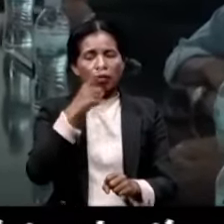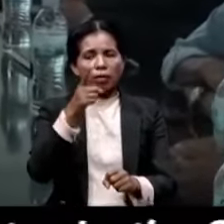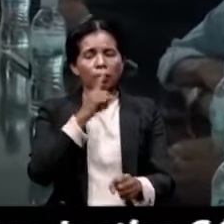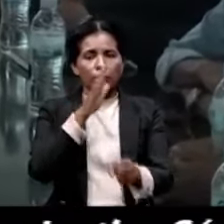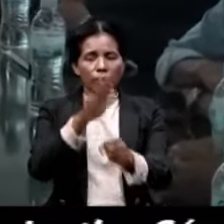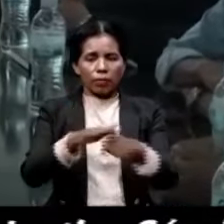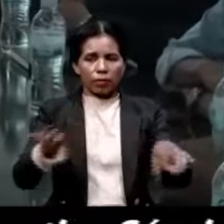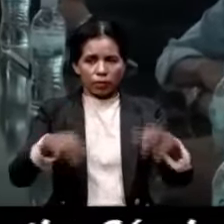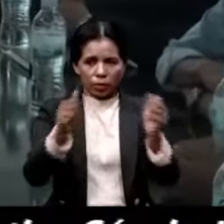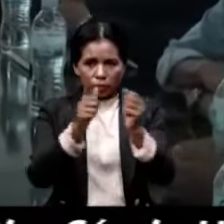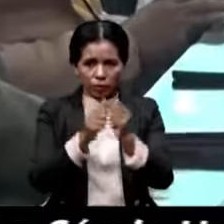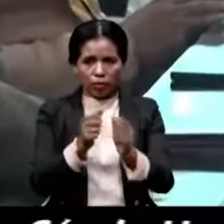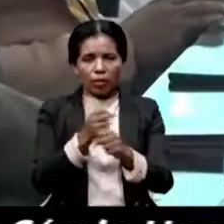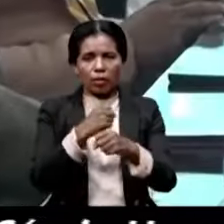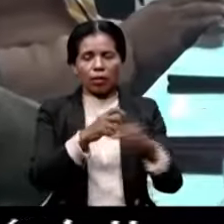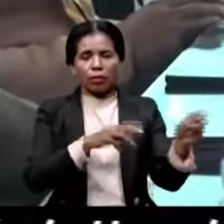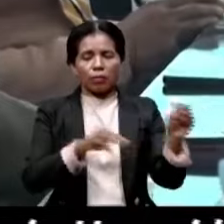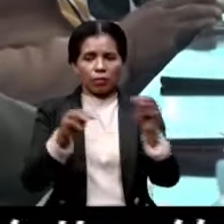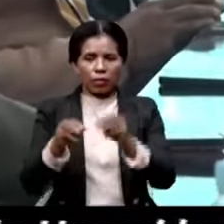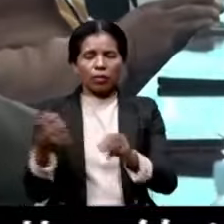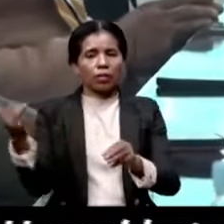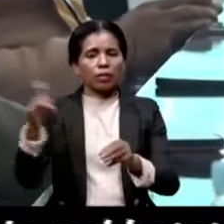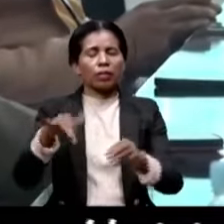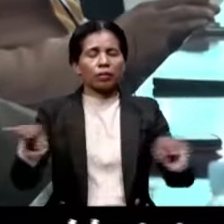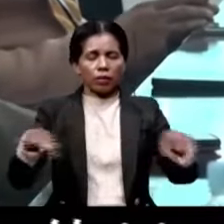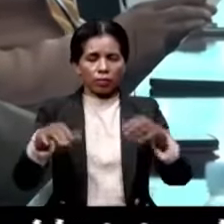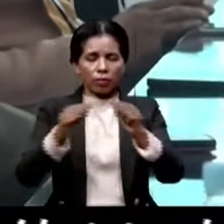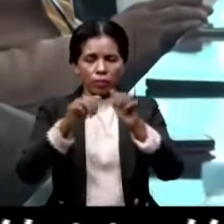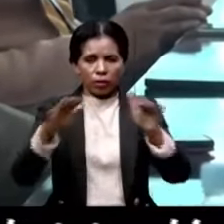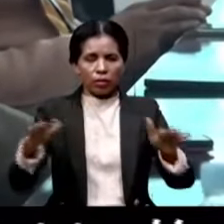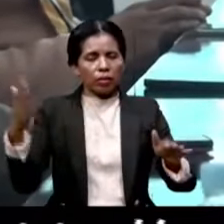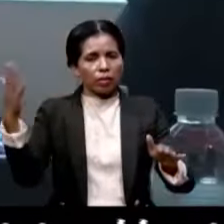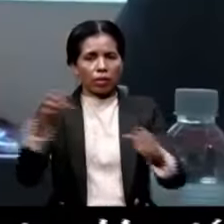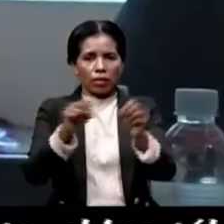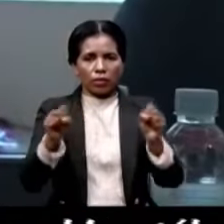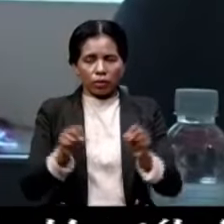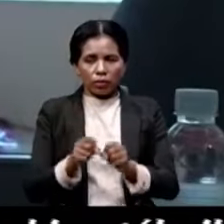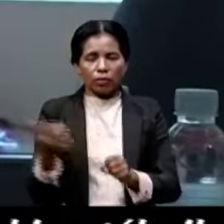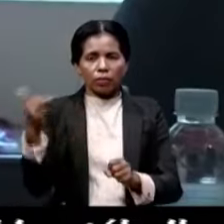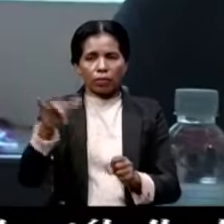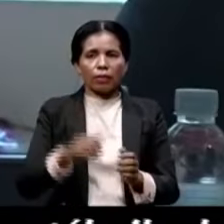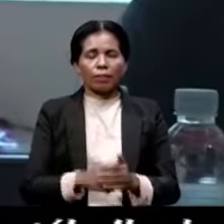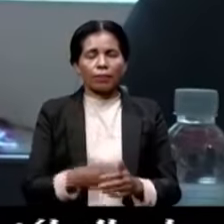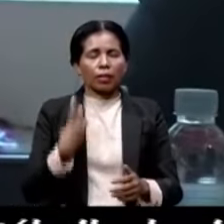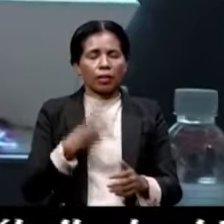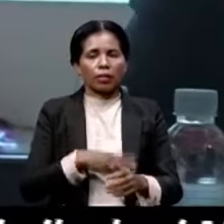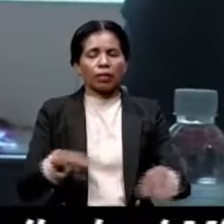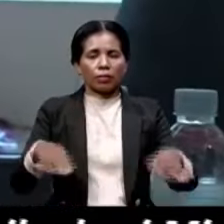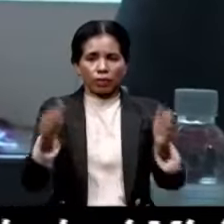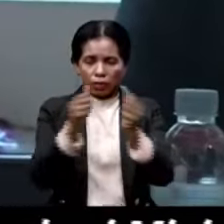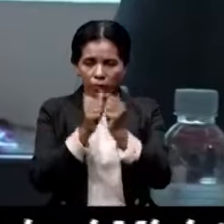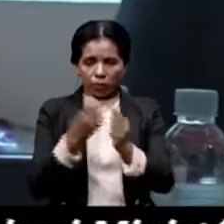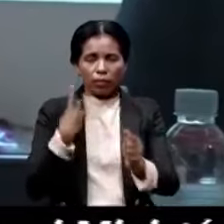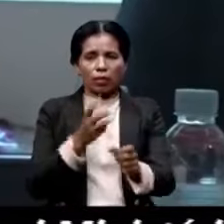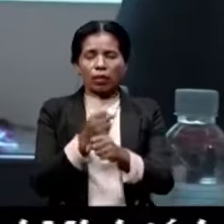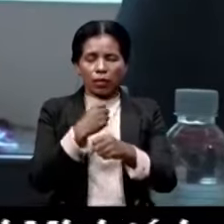de cooperação, né, belejando mudança para serviço de administração e sucocira. Significa acordo de Itahalo, né?